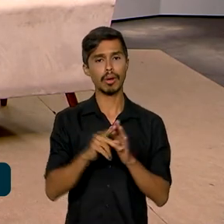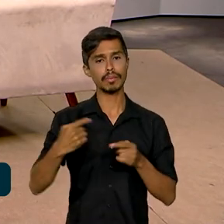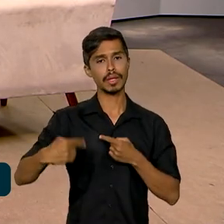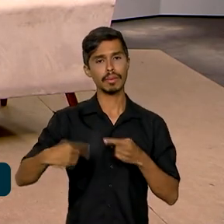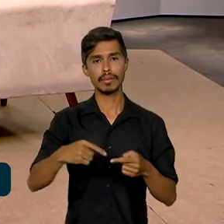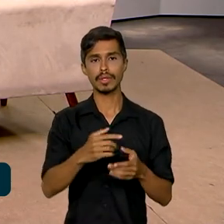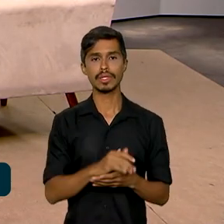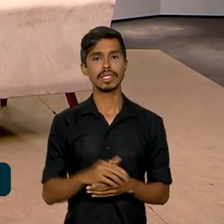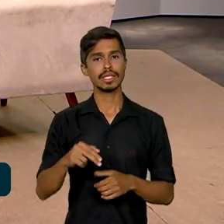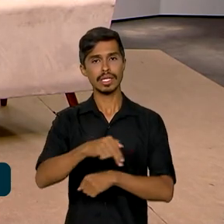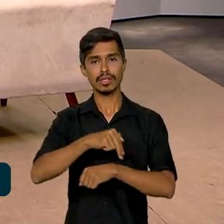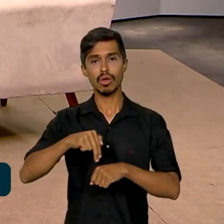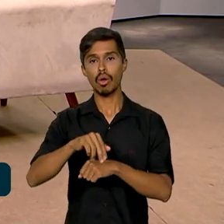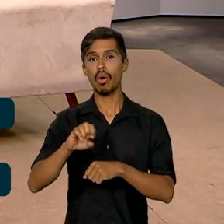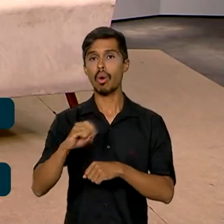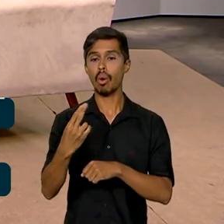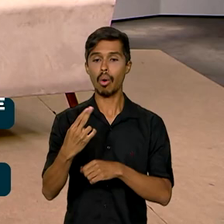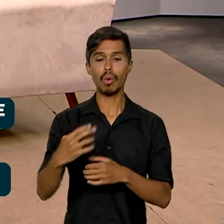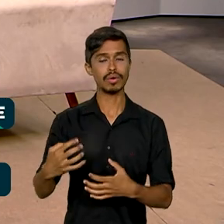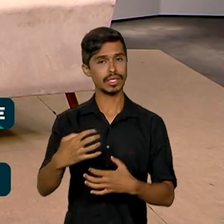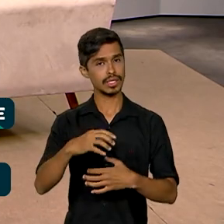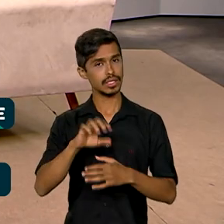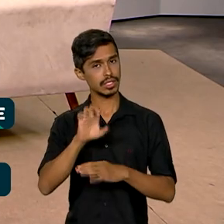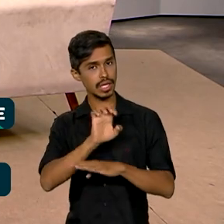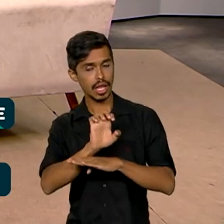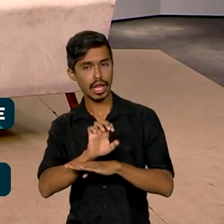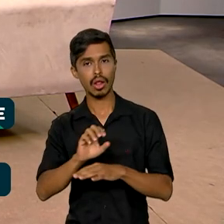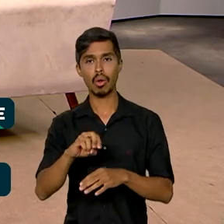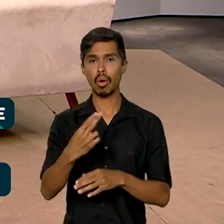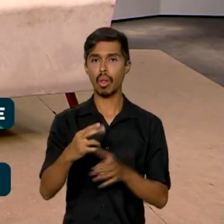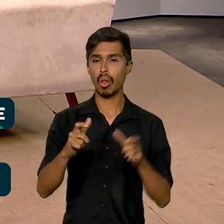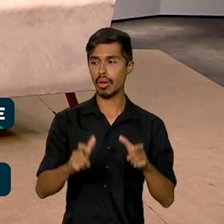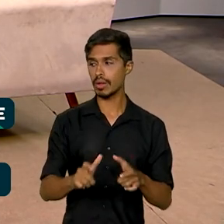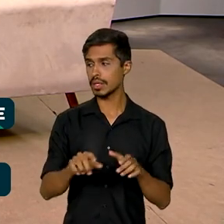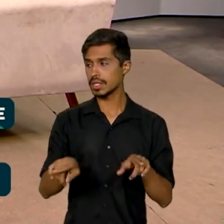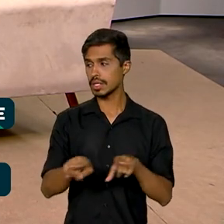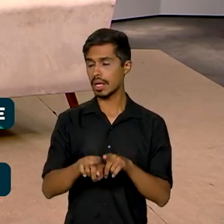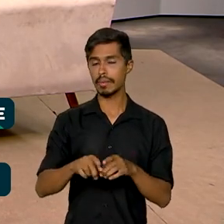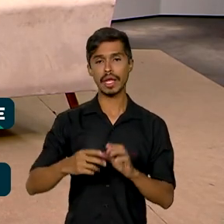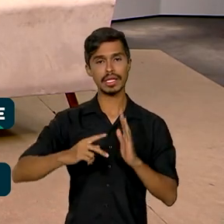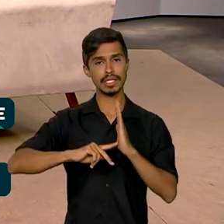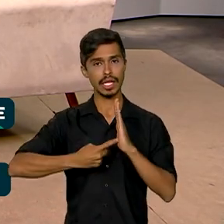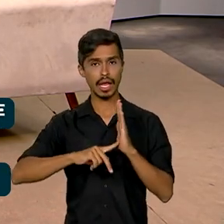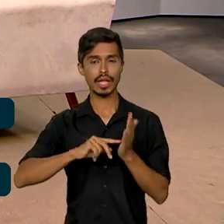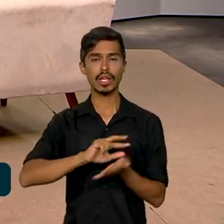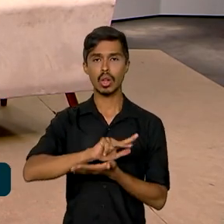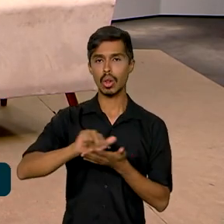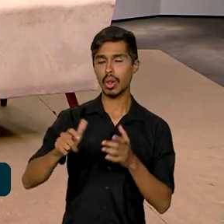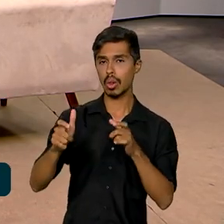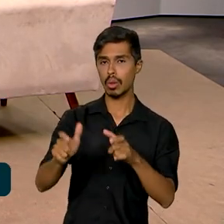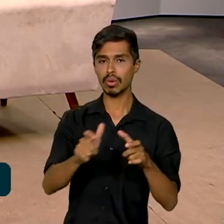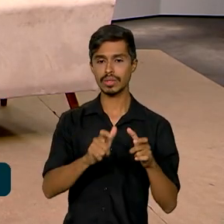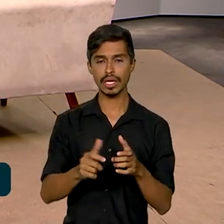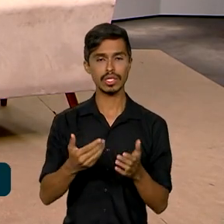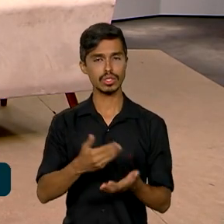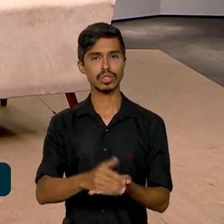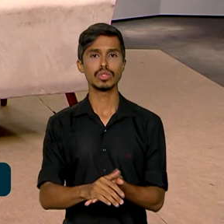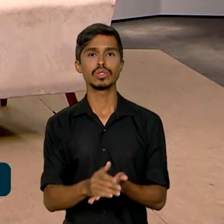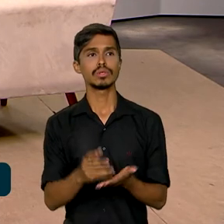política nacional, ou estadual ou local, até nos sindicatos, em lugares públicos acontece isso.